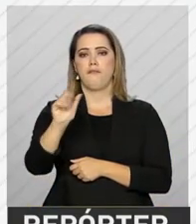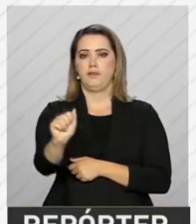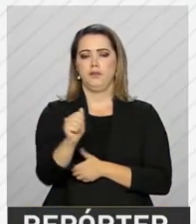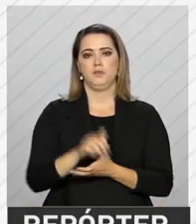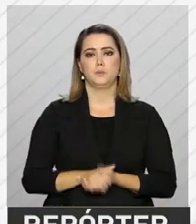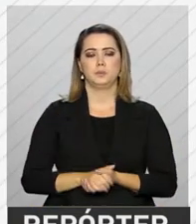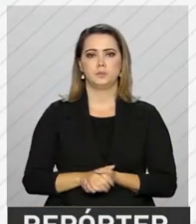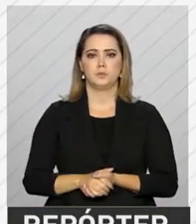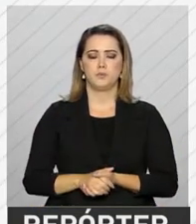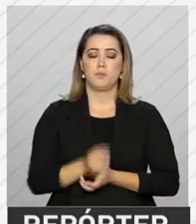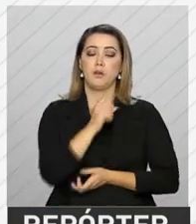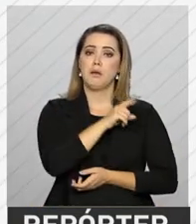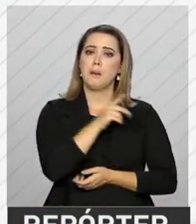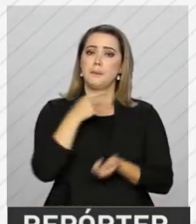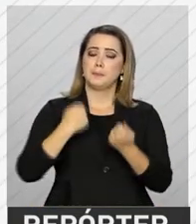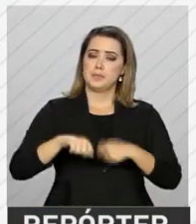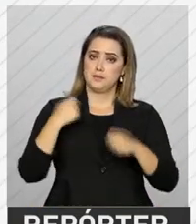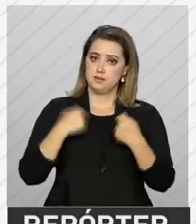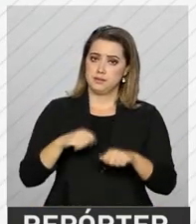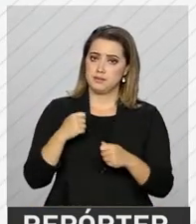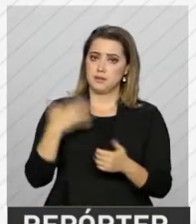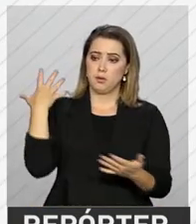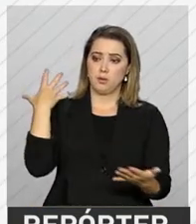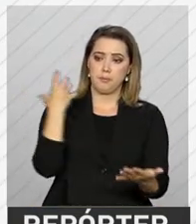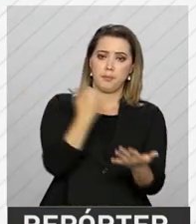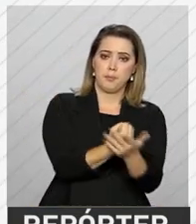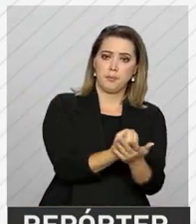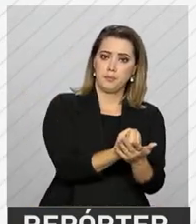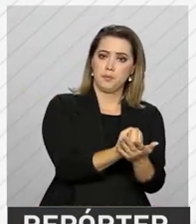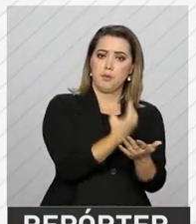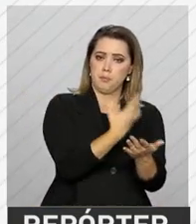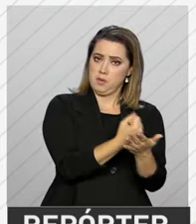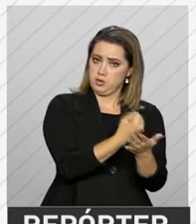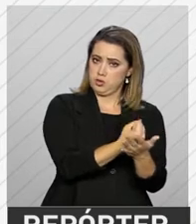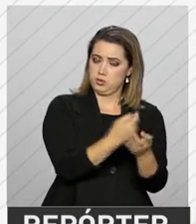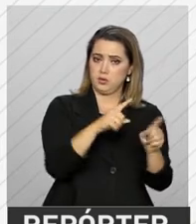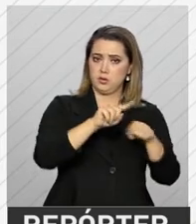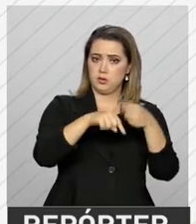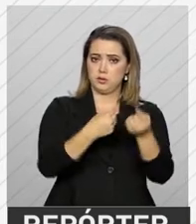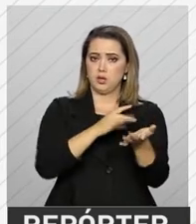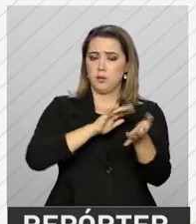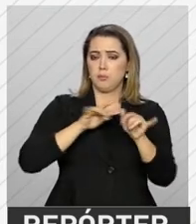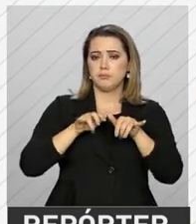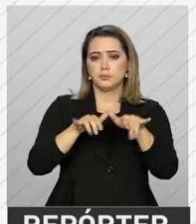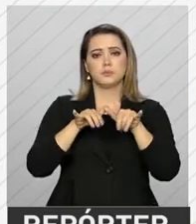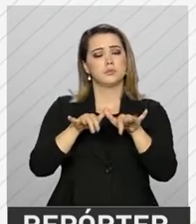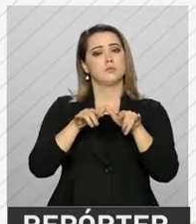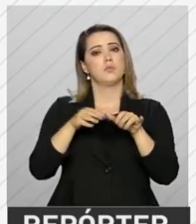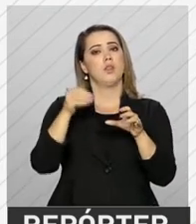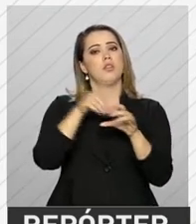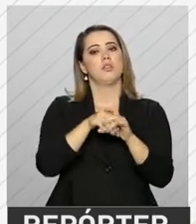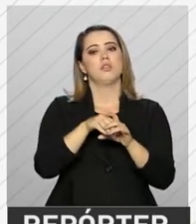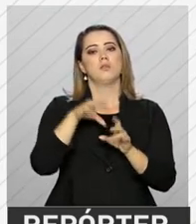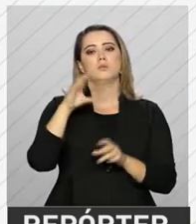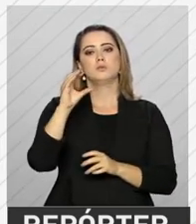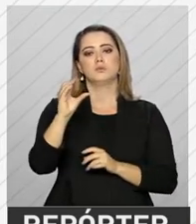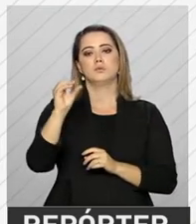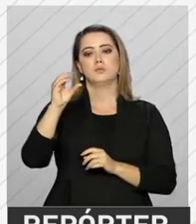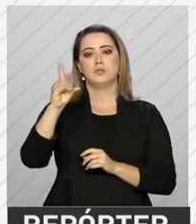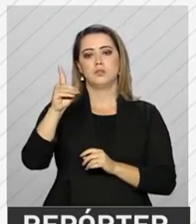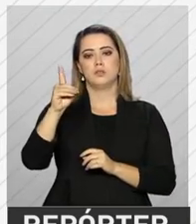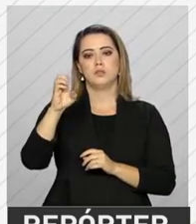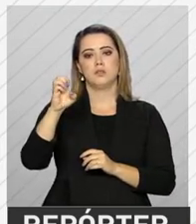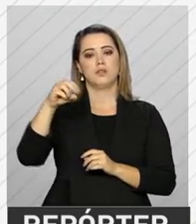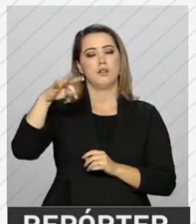digital o motorista vai precisar baixar um aplicativo e depois fazer um cadastro no portal do departamento nacional de